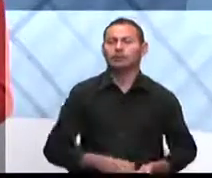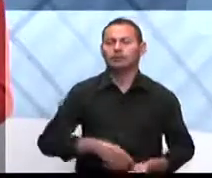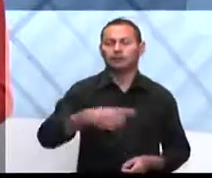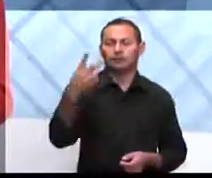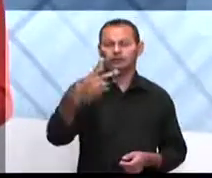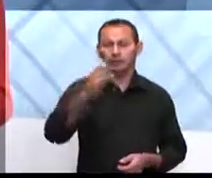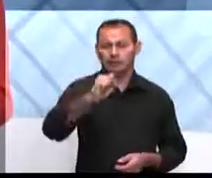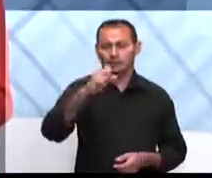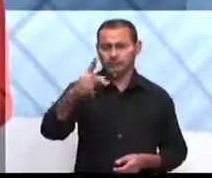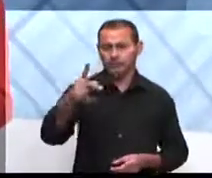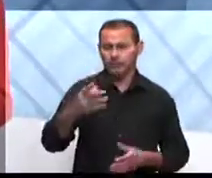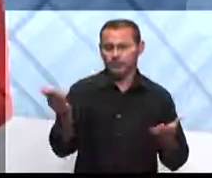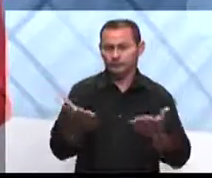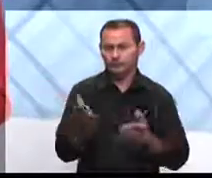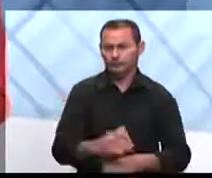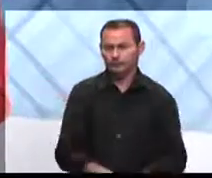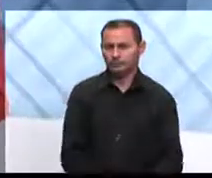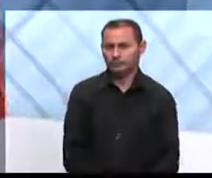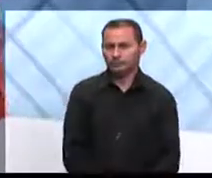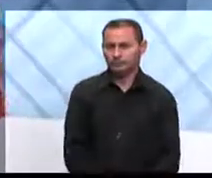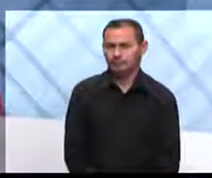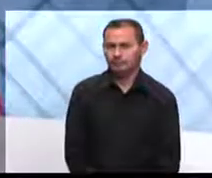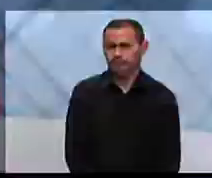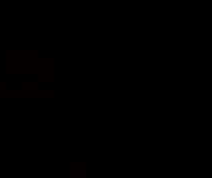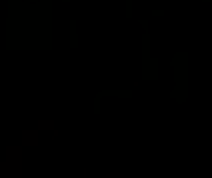nossa segunda situação problema.